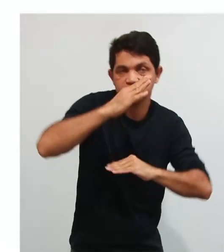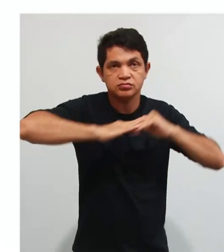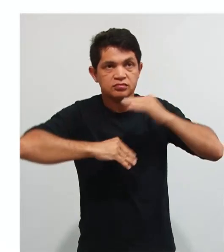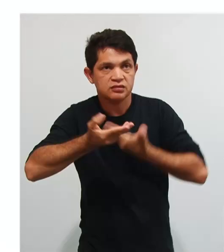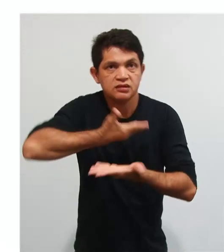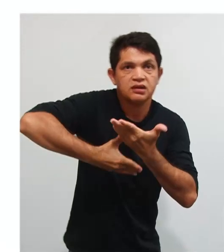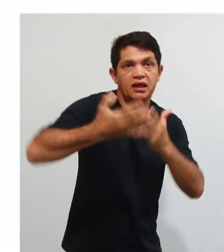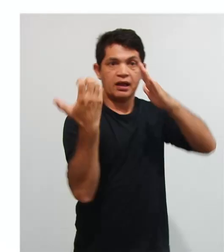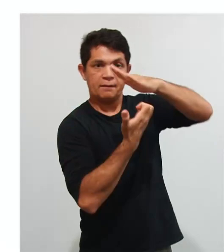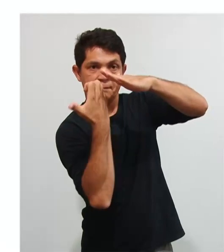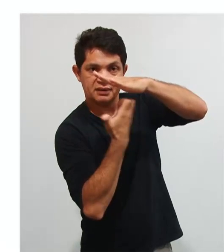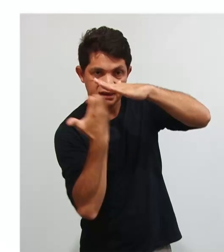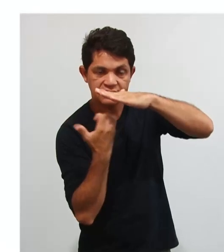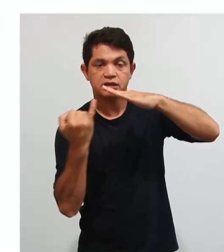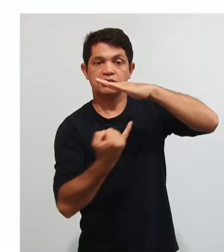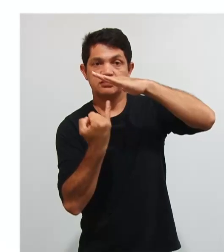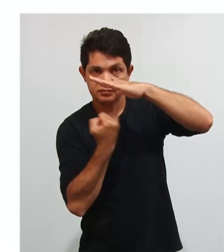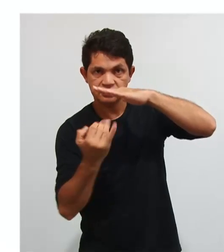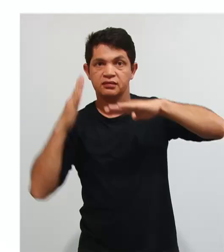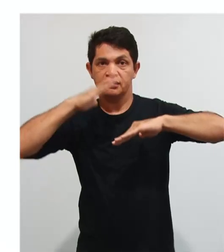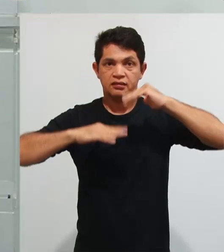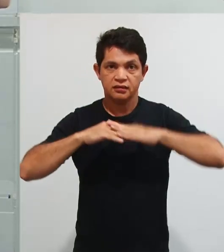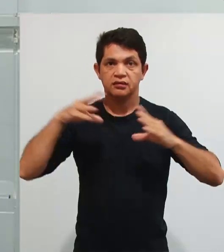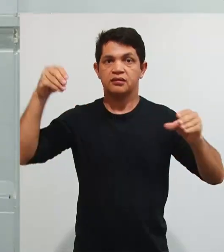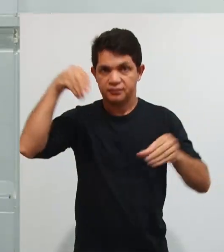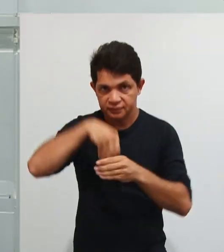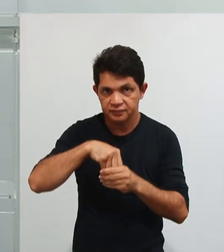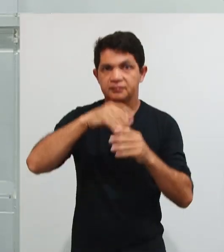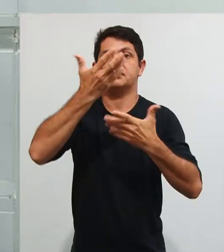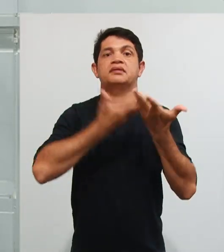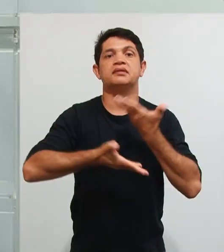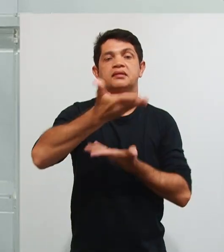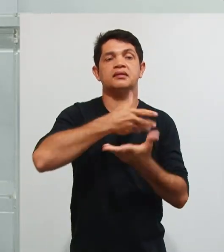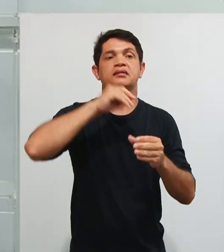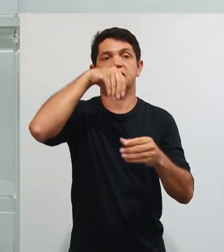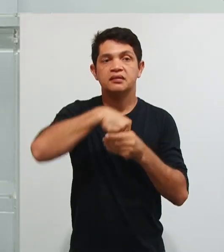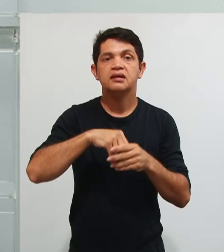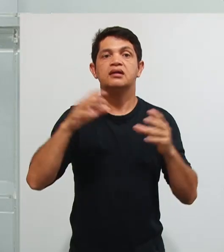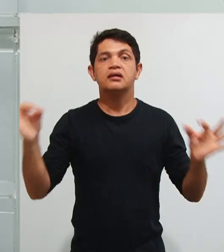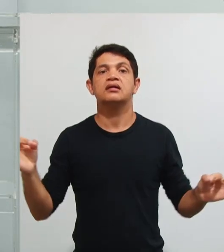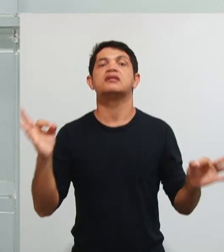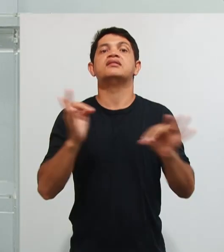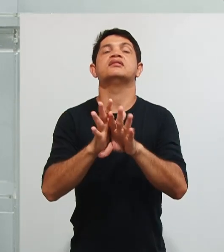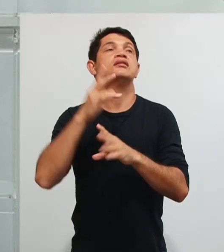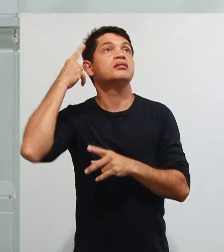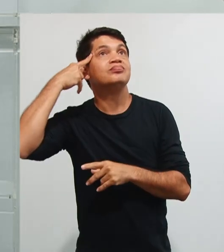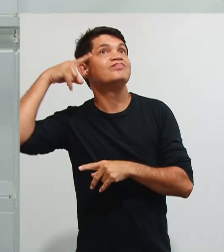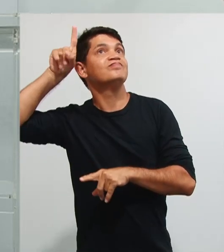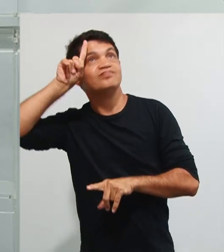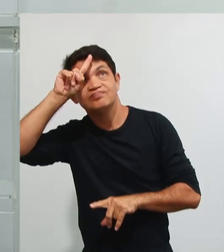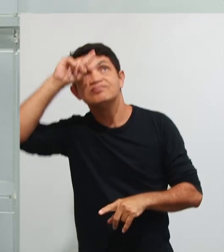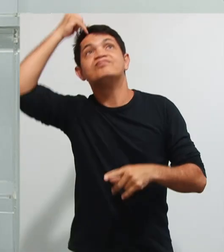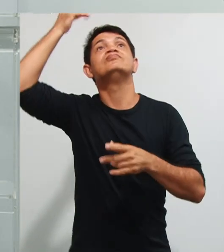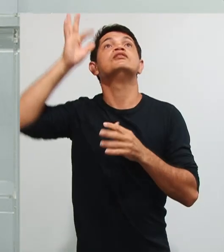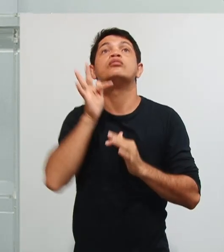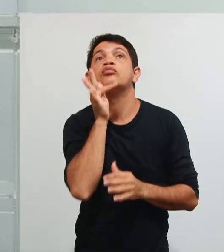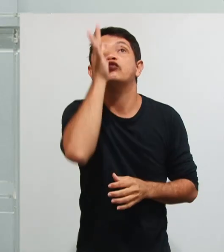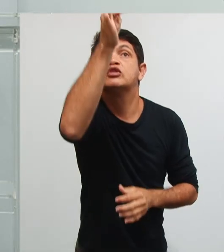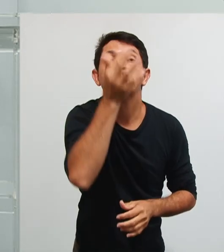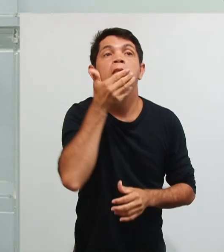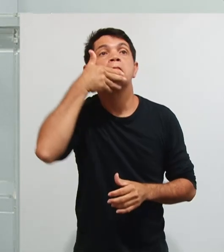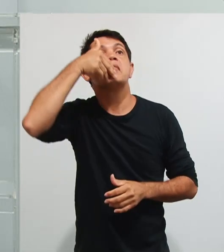dessa empresa, o que eu sou e aonde eu quero chegar. Então eu estou imaginando que no futuro